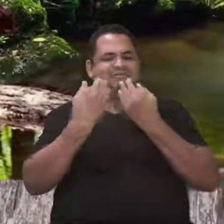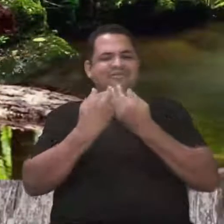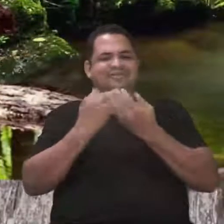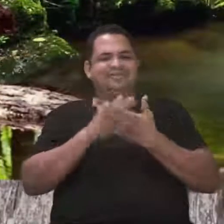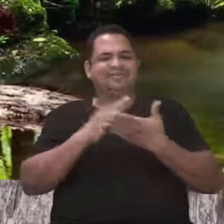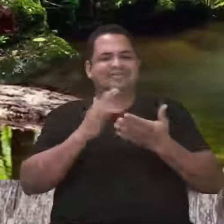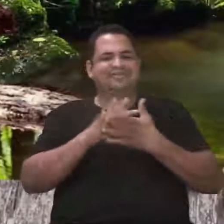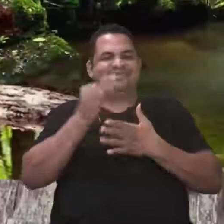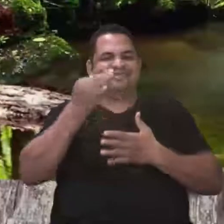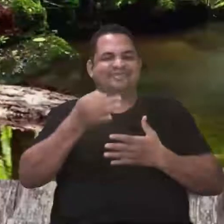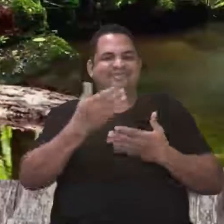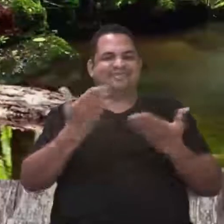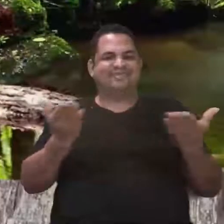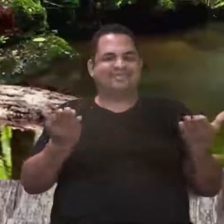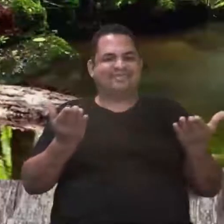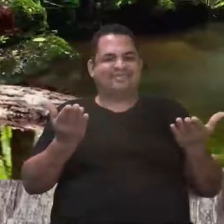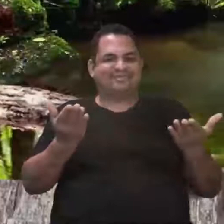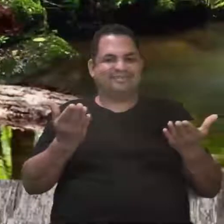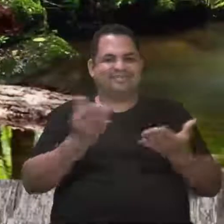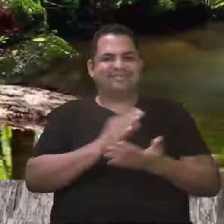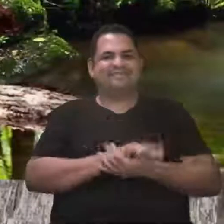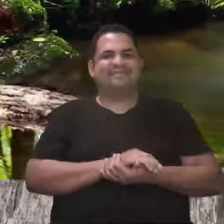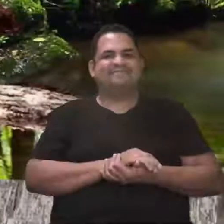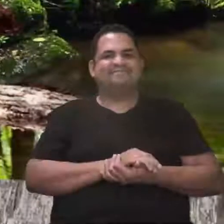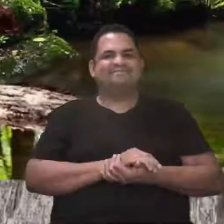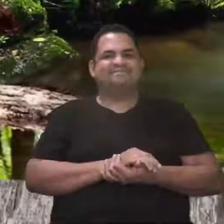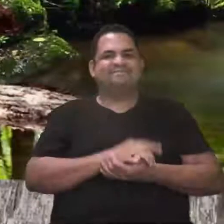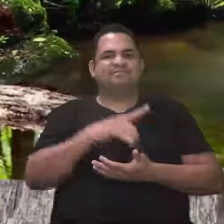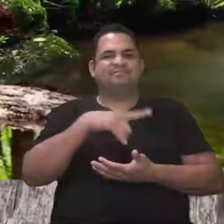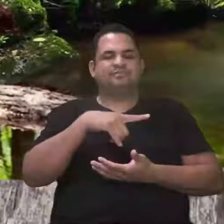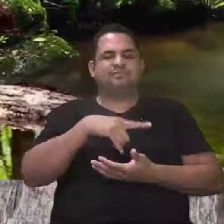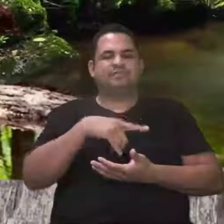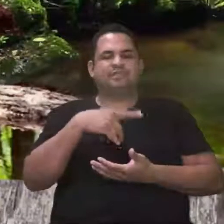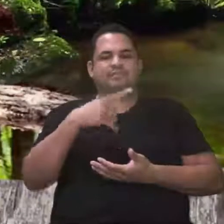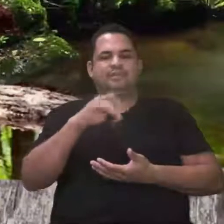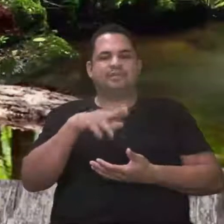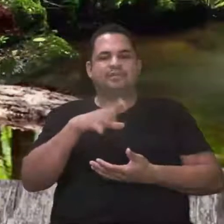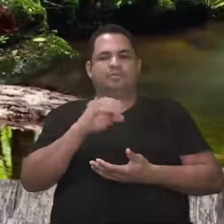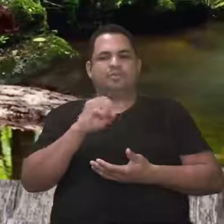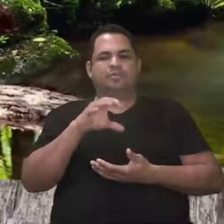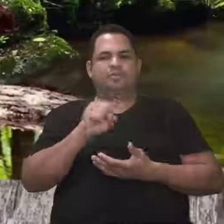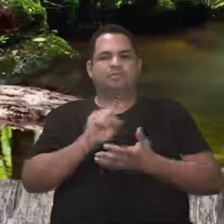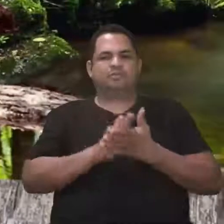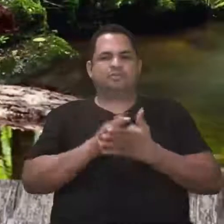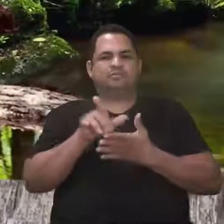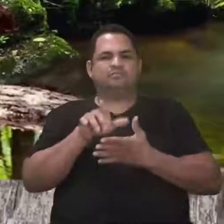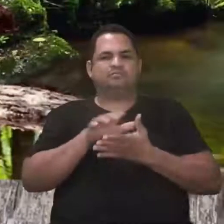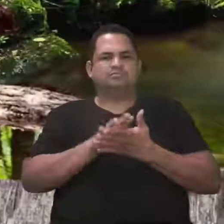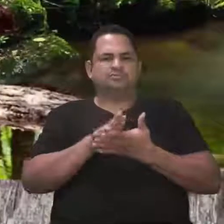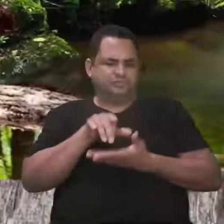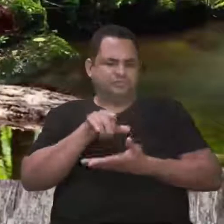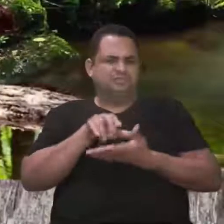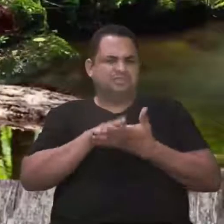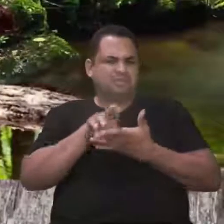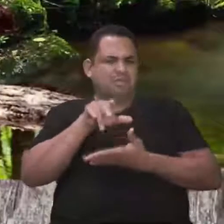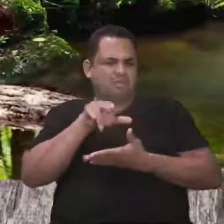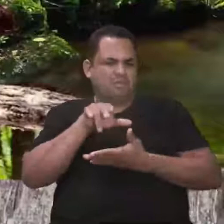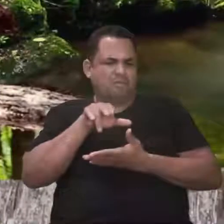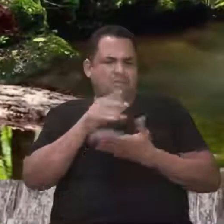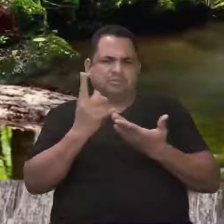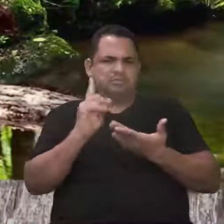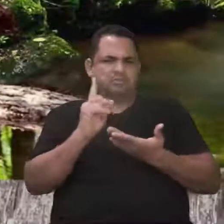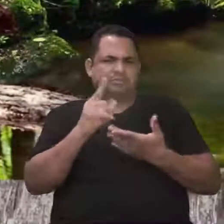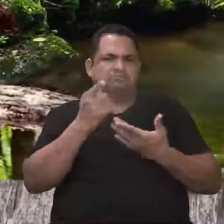acertei. E aí, olha só. Então, você tem primos. Vocês são idênticos? Vocês são